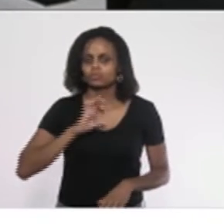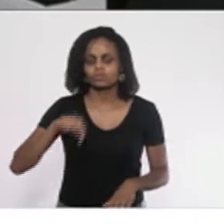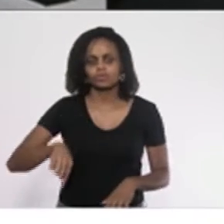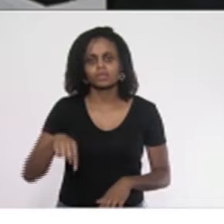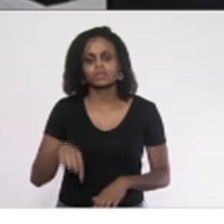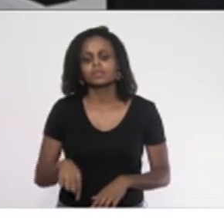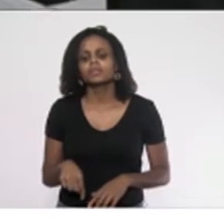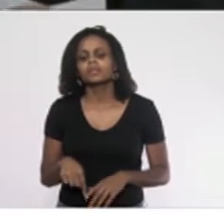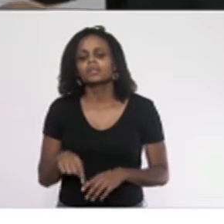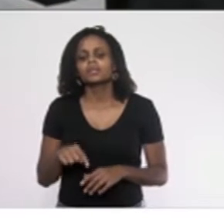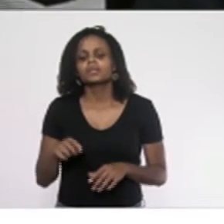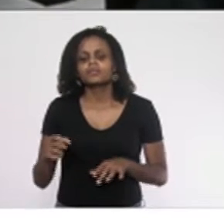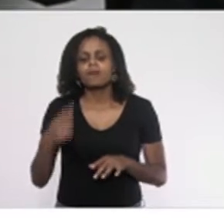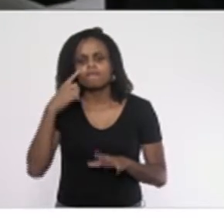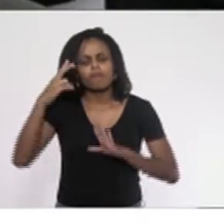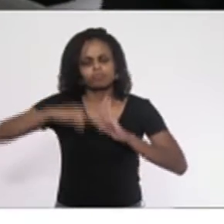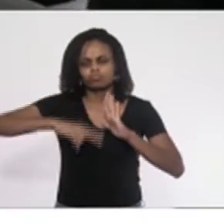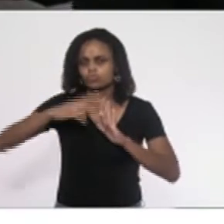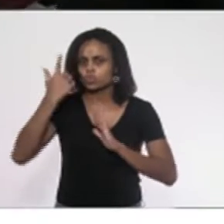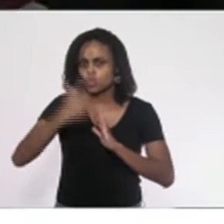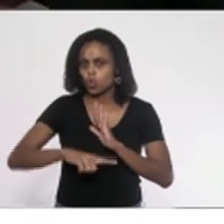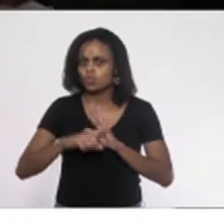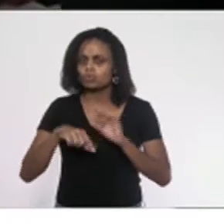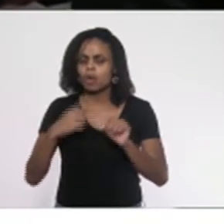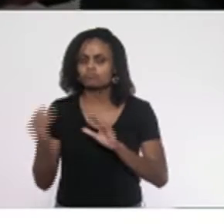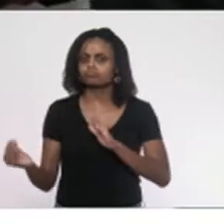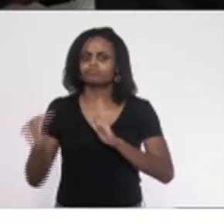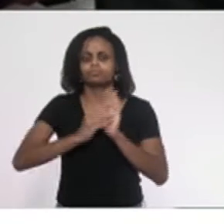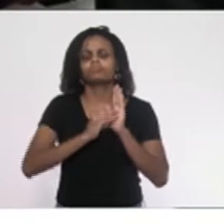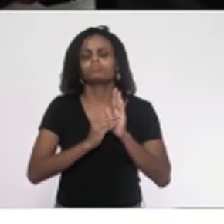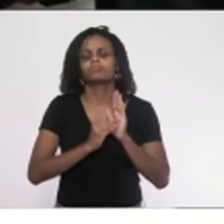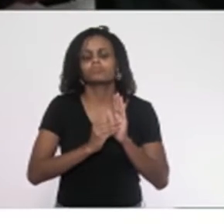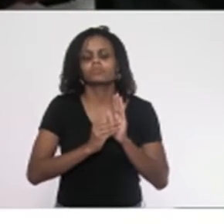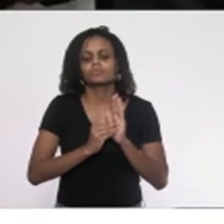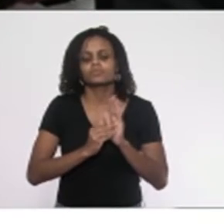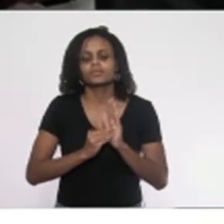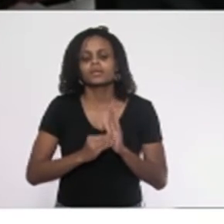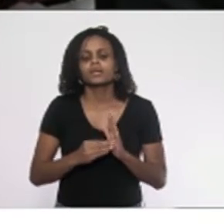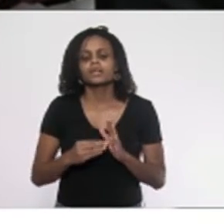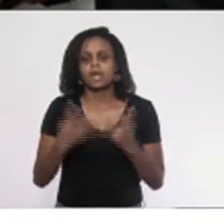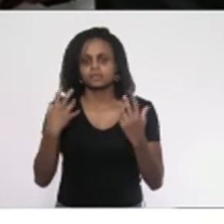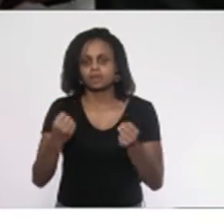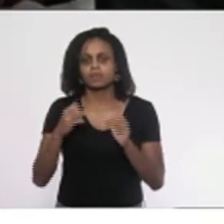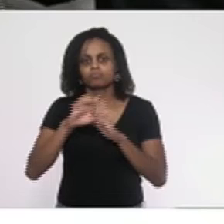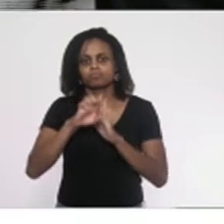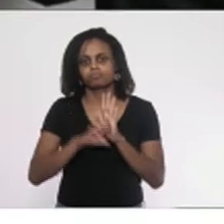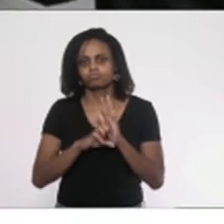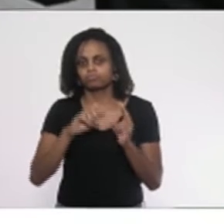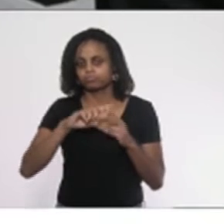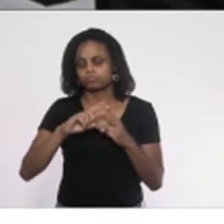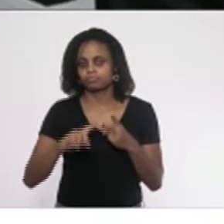num trabalho de revisão, fazer a inclusão e considerar essas duas emendas.